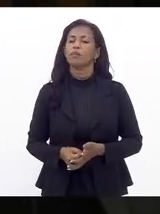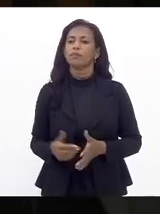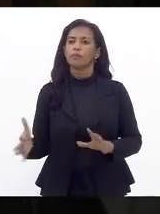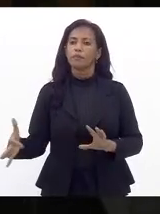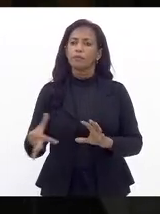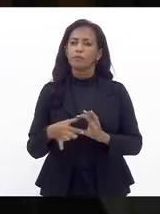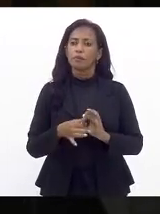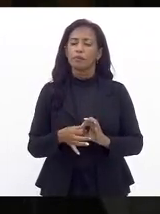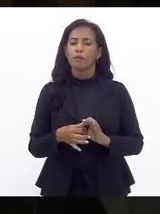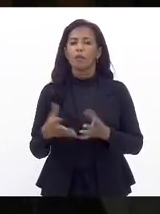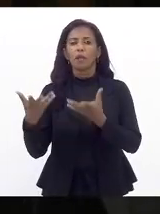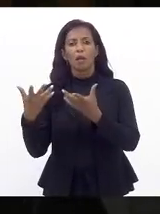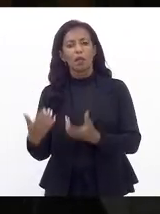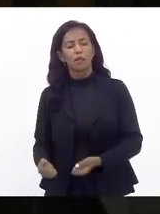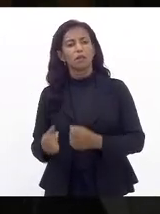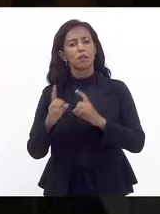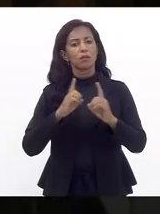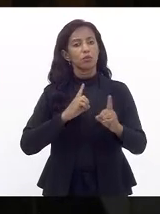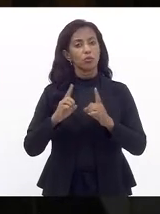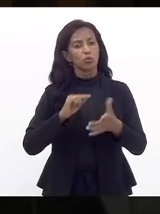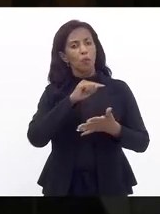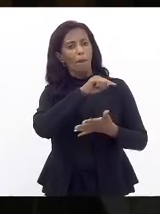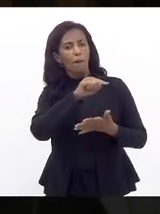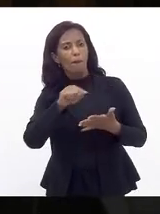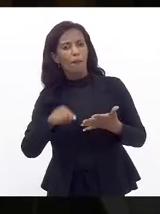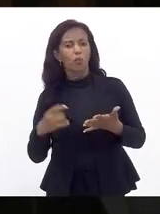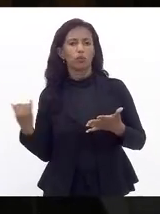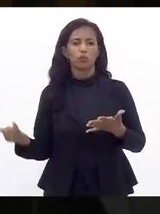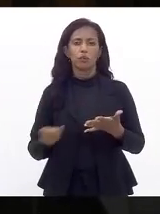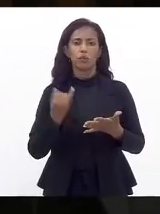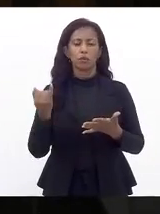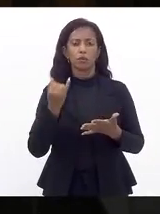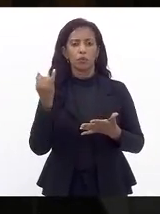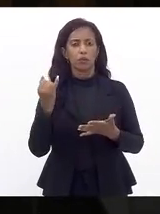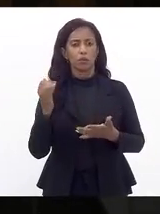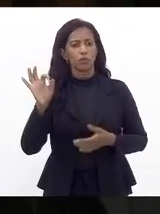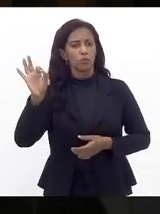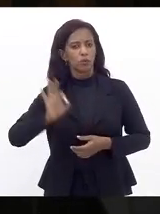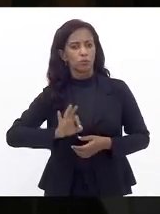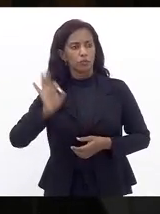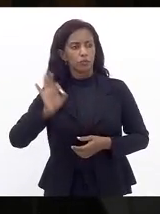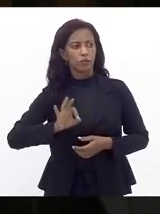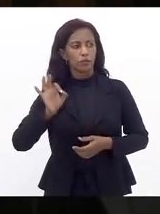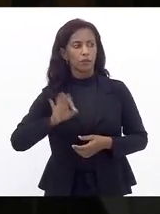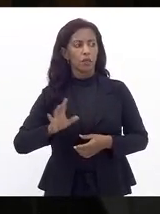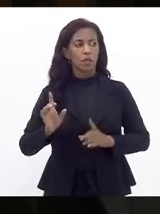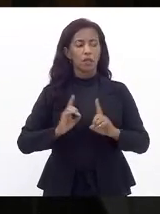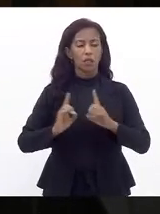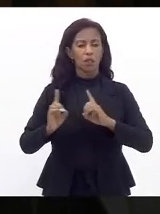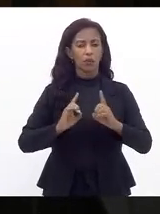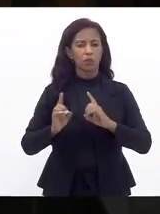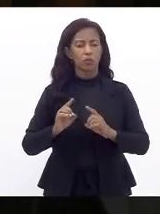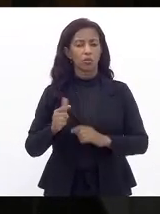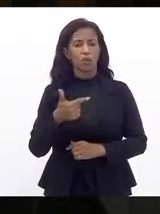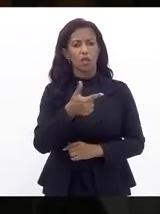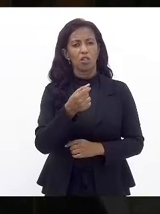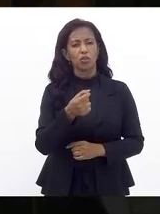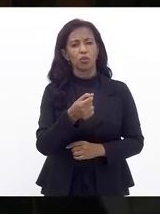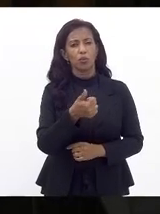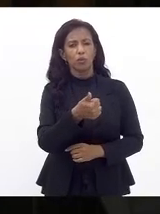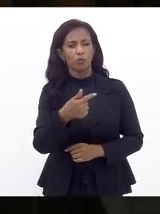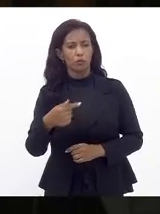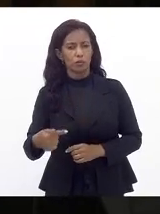integrada, permitindo discutir pontos importantes como a reposição inflacionária, que não se discutia desde